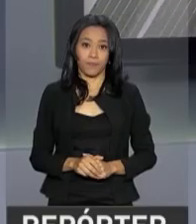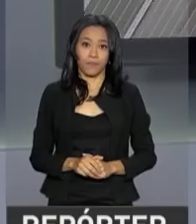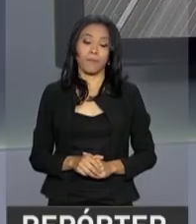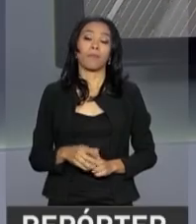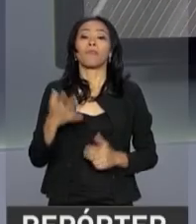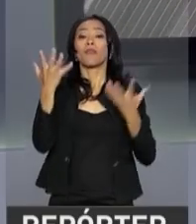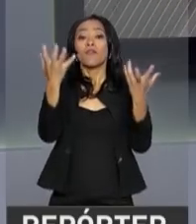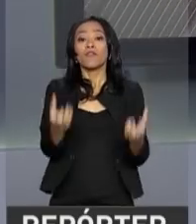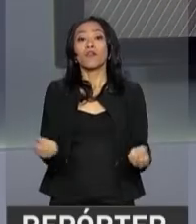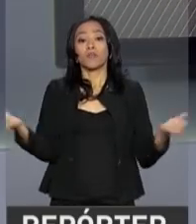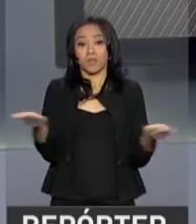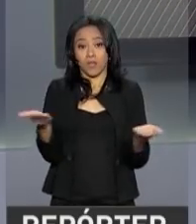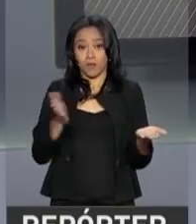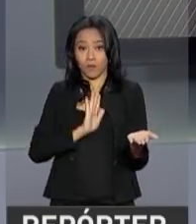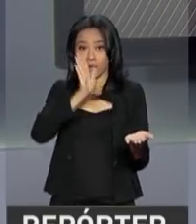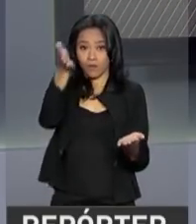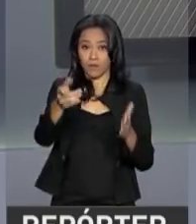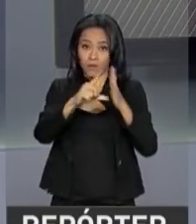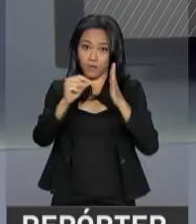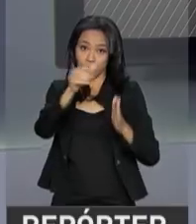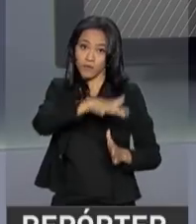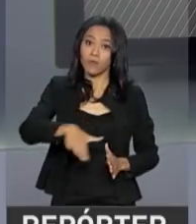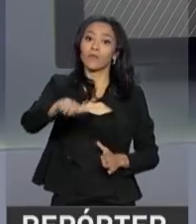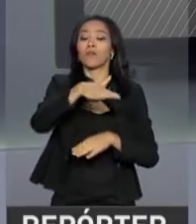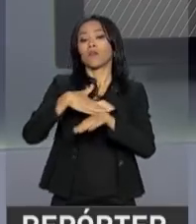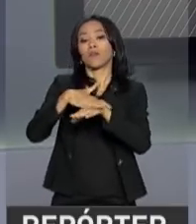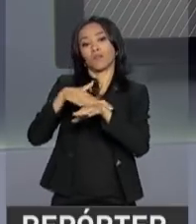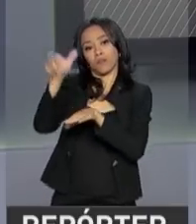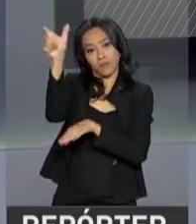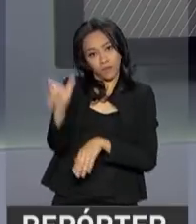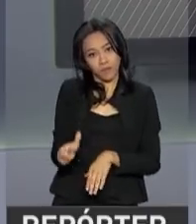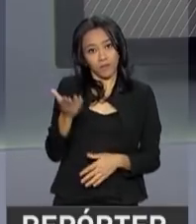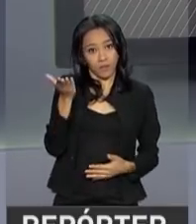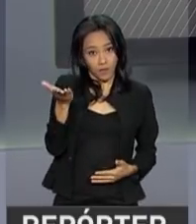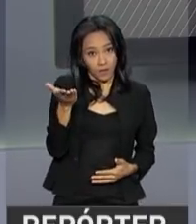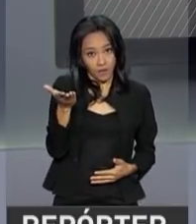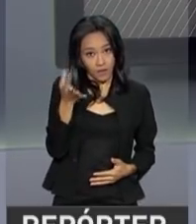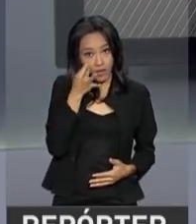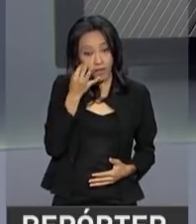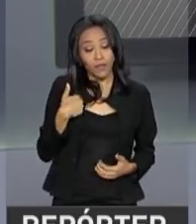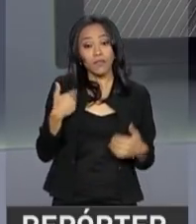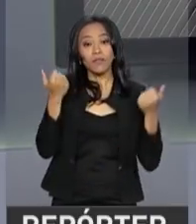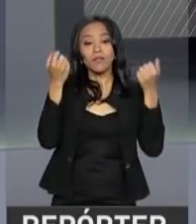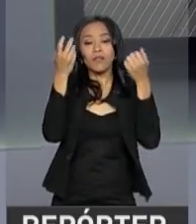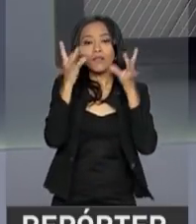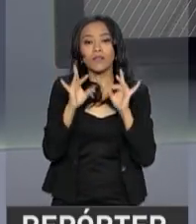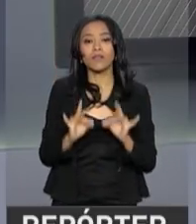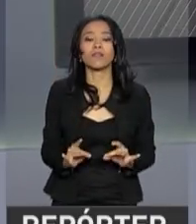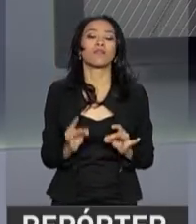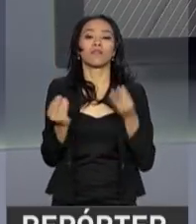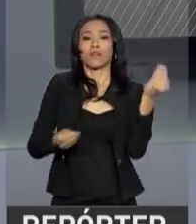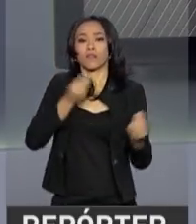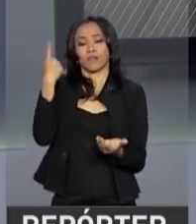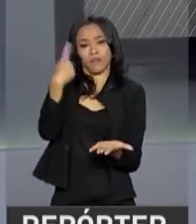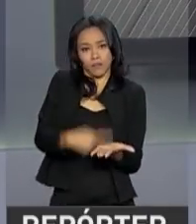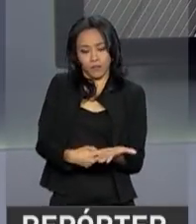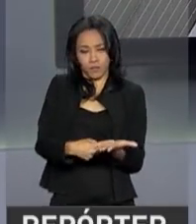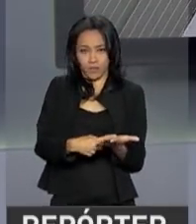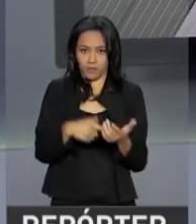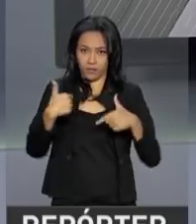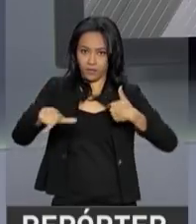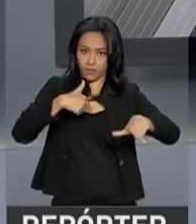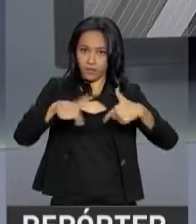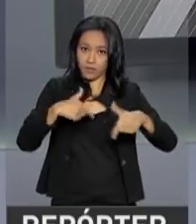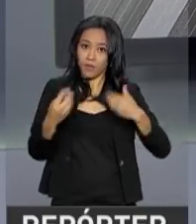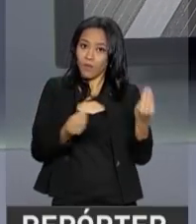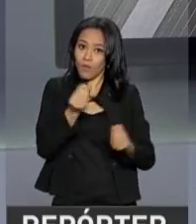E nós vamos agora ao Palácio do Planalto conversar com a repórter Cleide Lopes. Ela traz os detalhes para a gente sobre as ações do governo para restabelecer